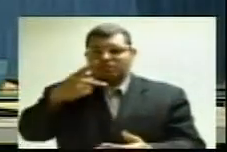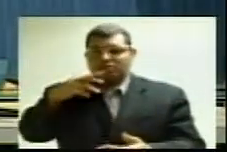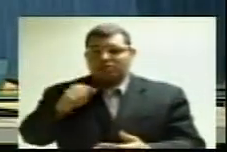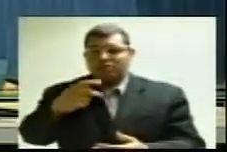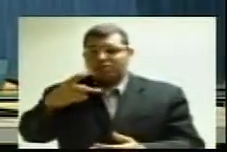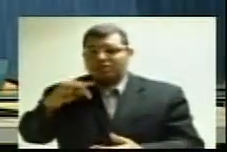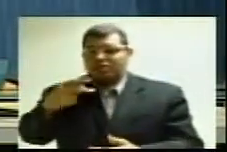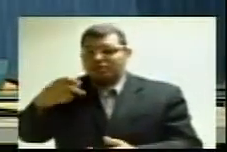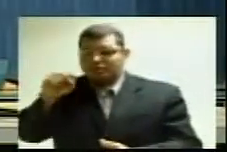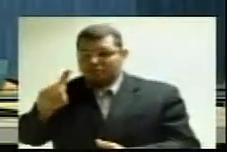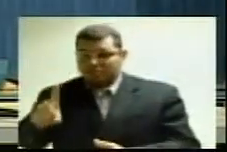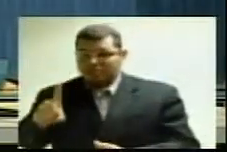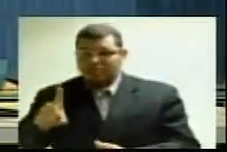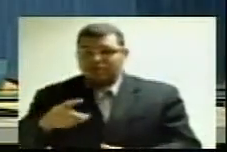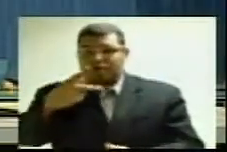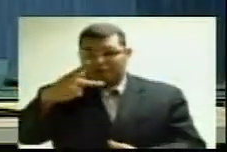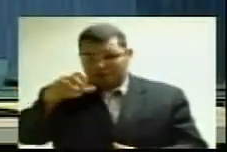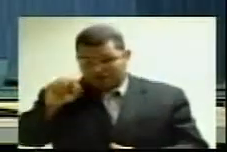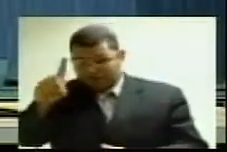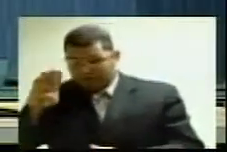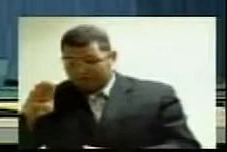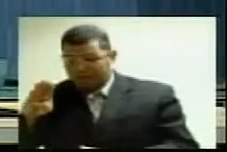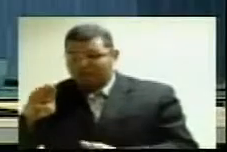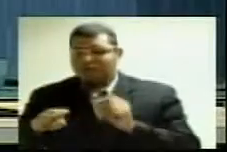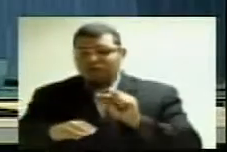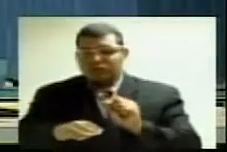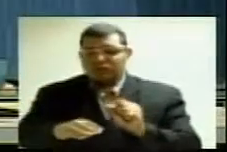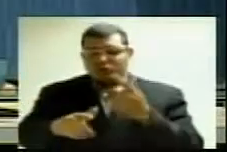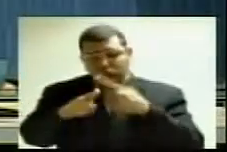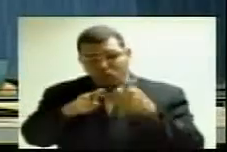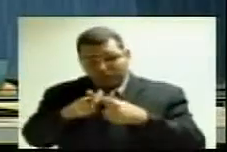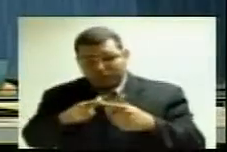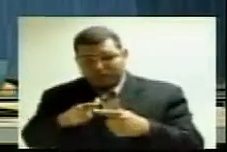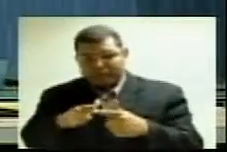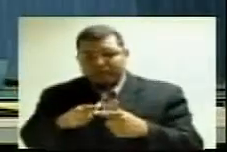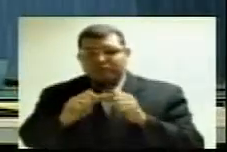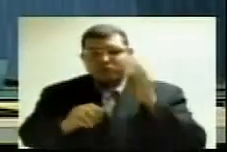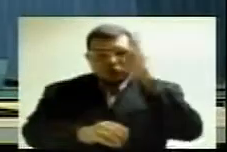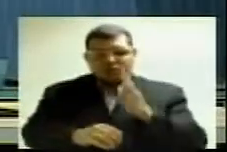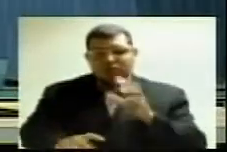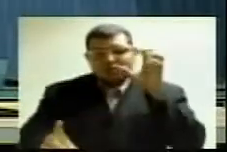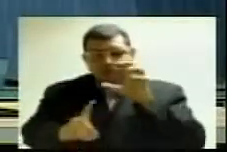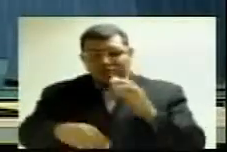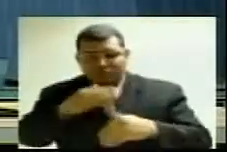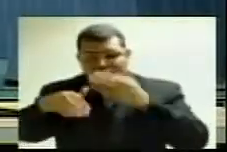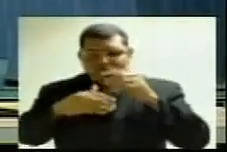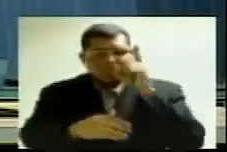entre PT e PSDB a solução para os problemas que o Brasil